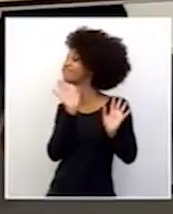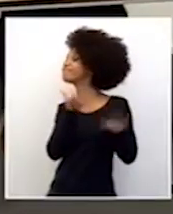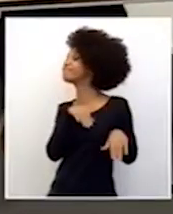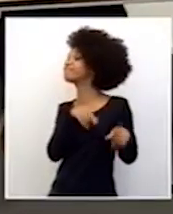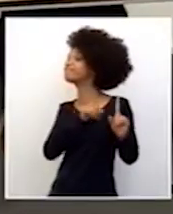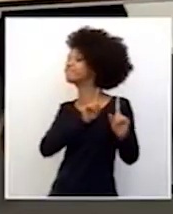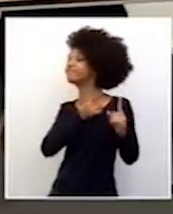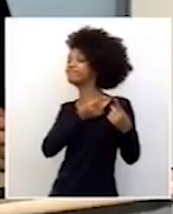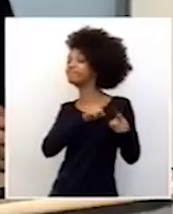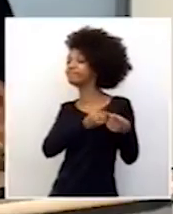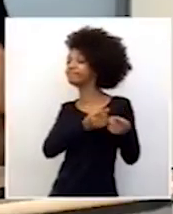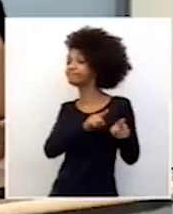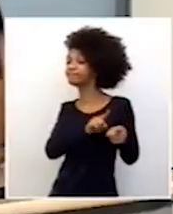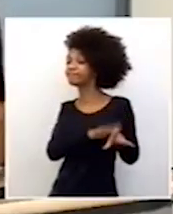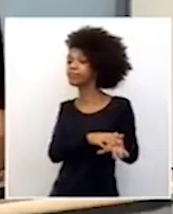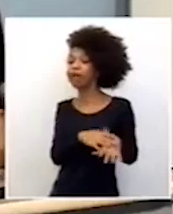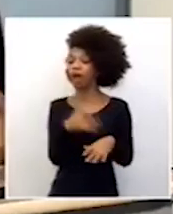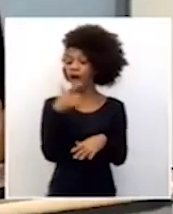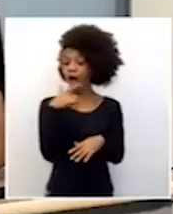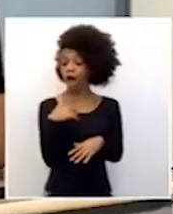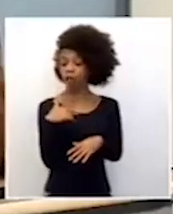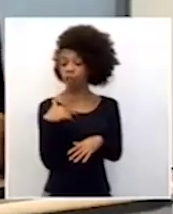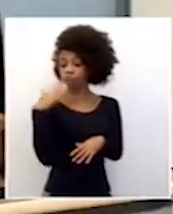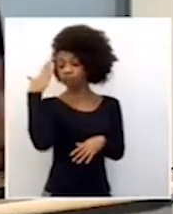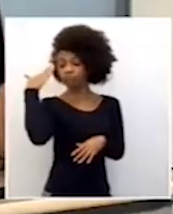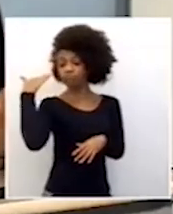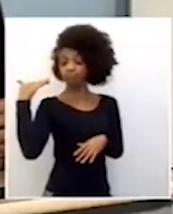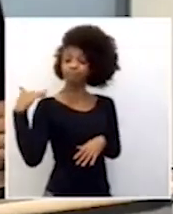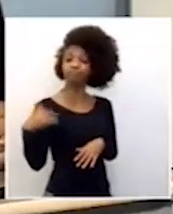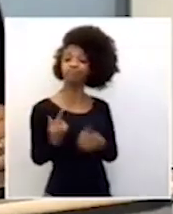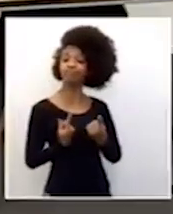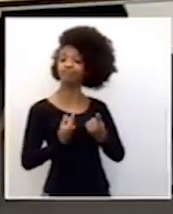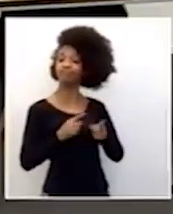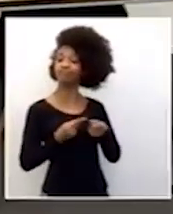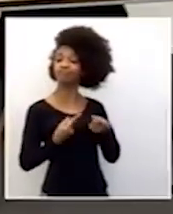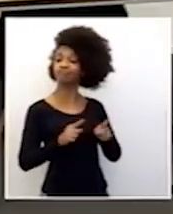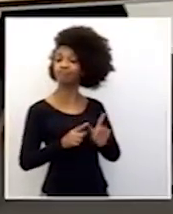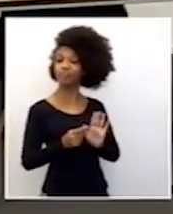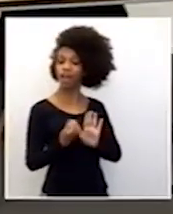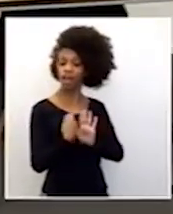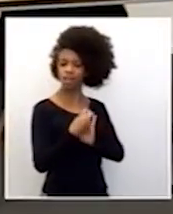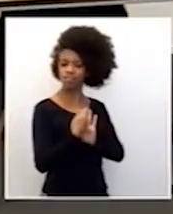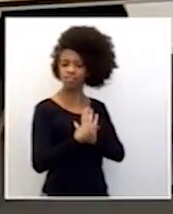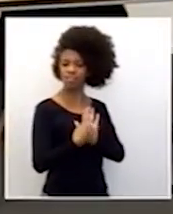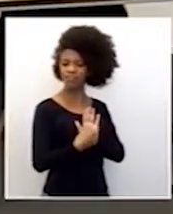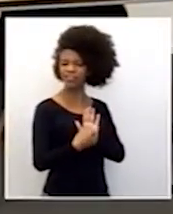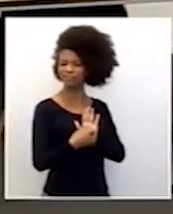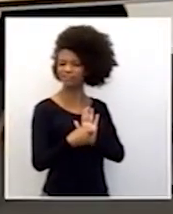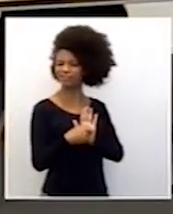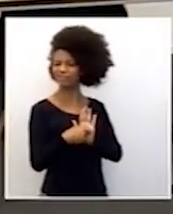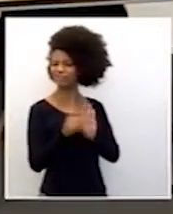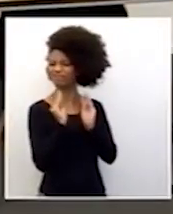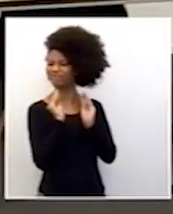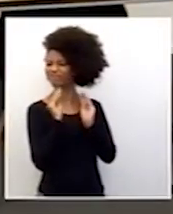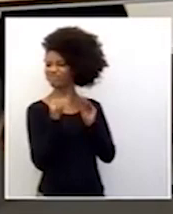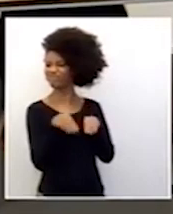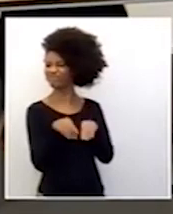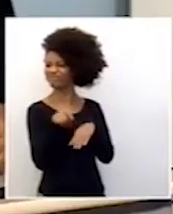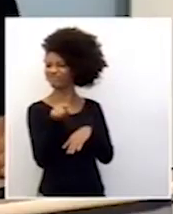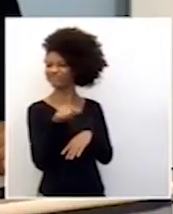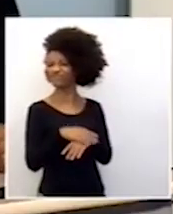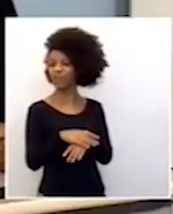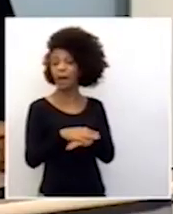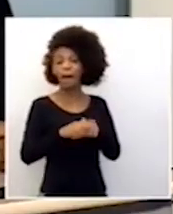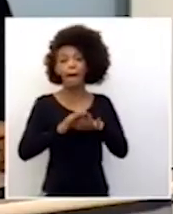de sarro. Eu sou o maior debochador. Estou escrevendo para tirar um sarro, para debochar, para tirar uma.